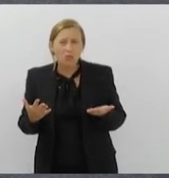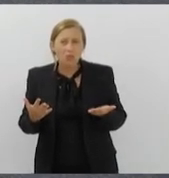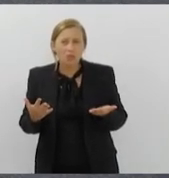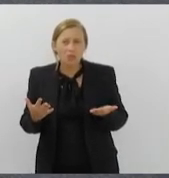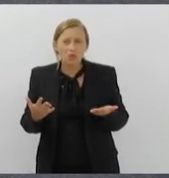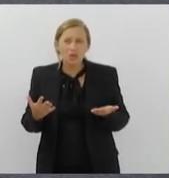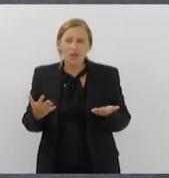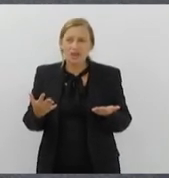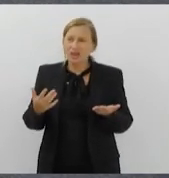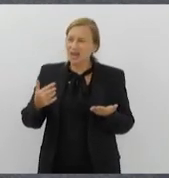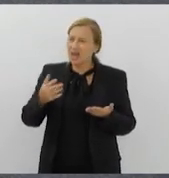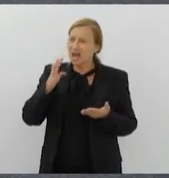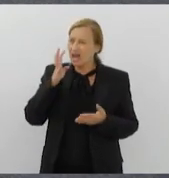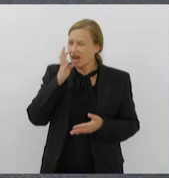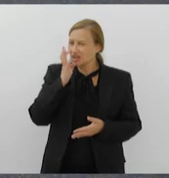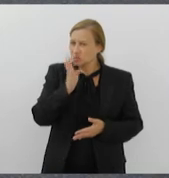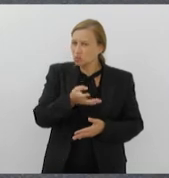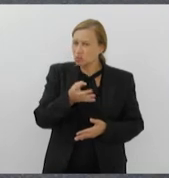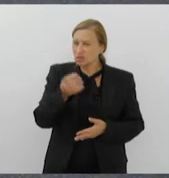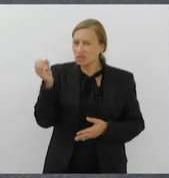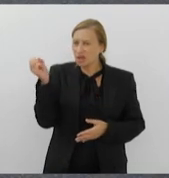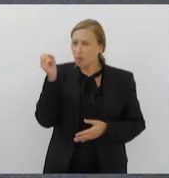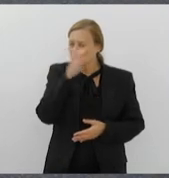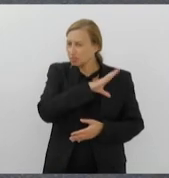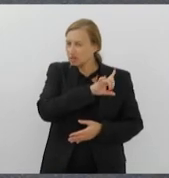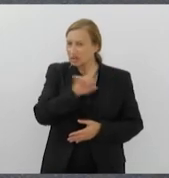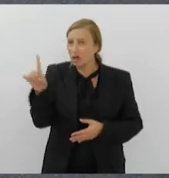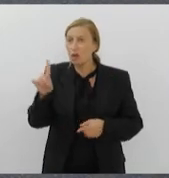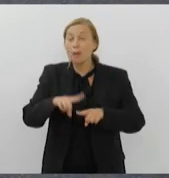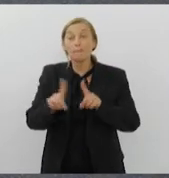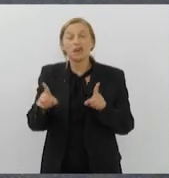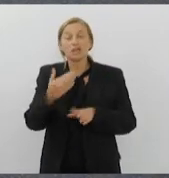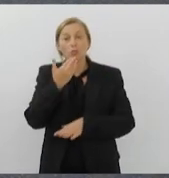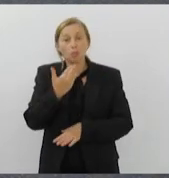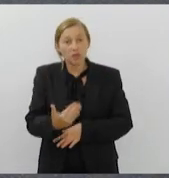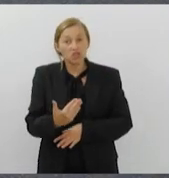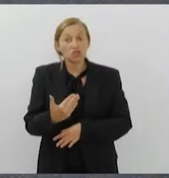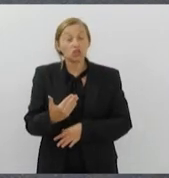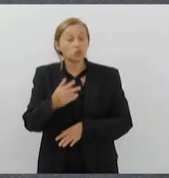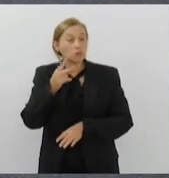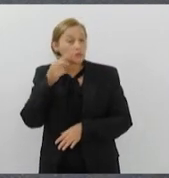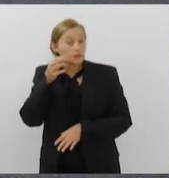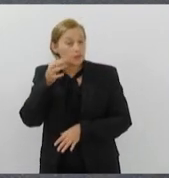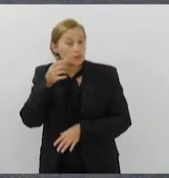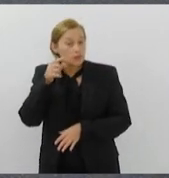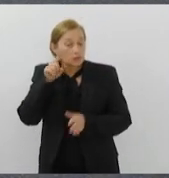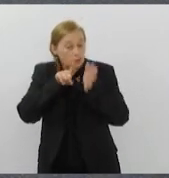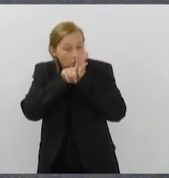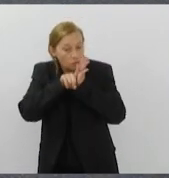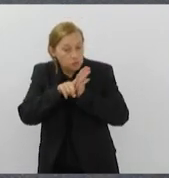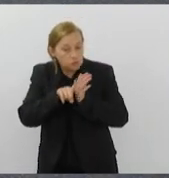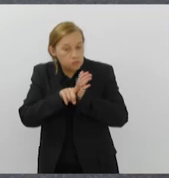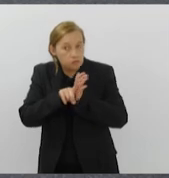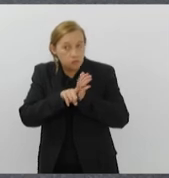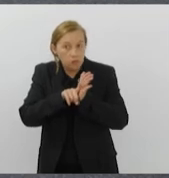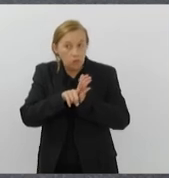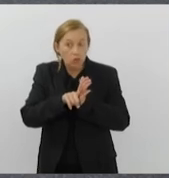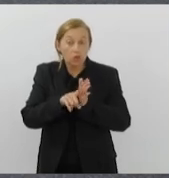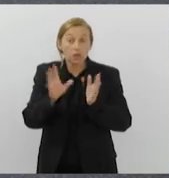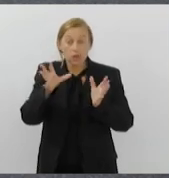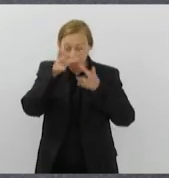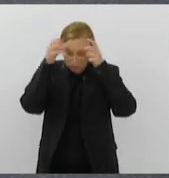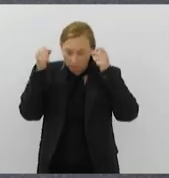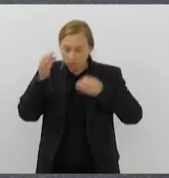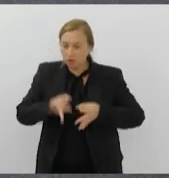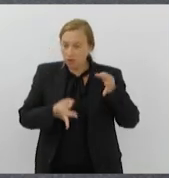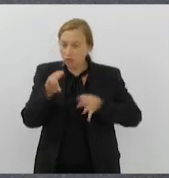aqui não é uma denúncia de abuso, mas é um pedido de investigação por parte do Tribunal de Contas, que deve auxiliar